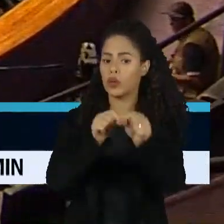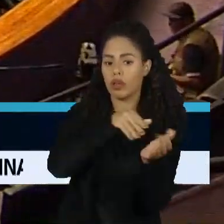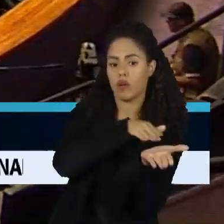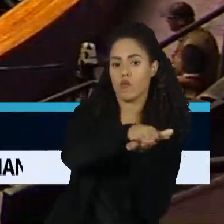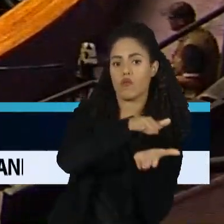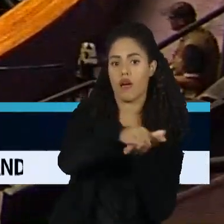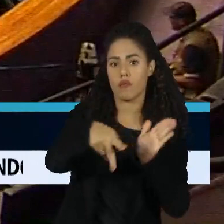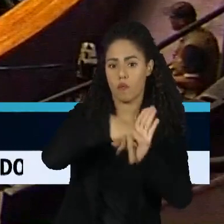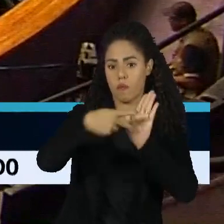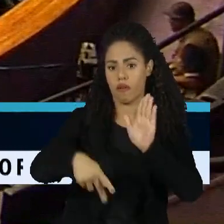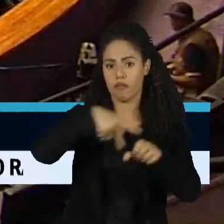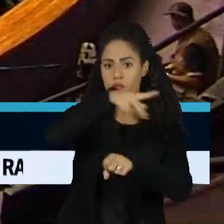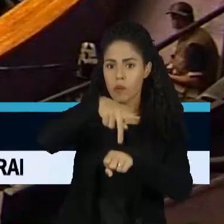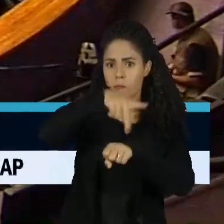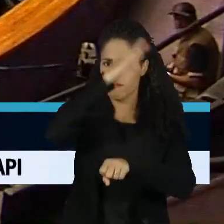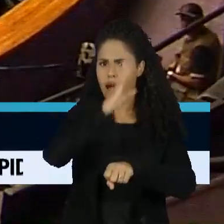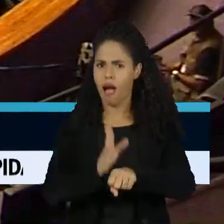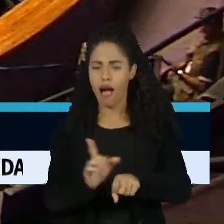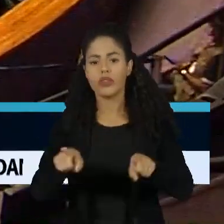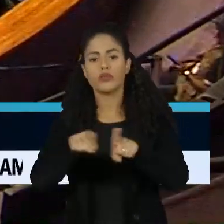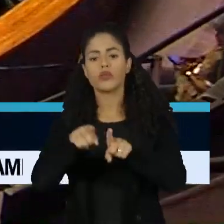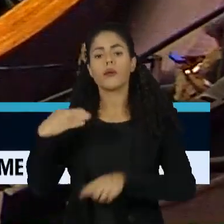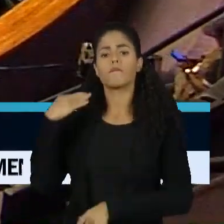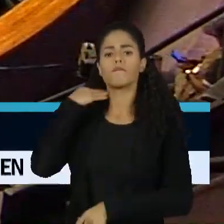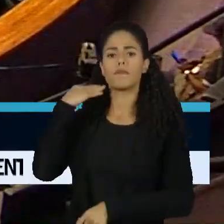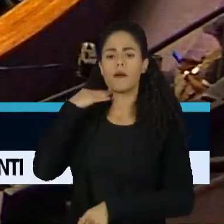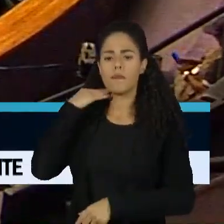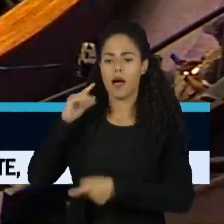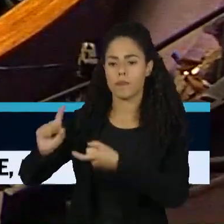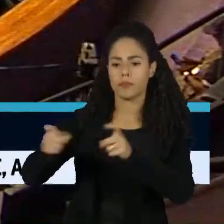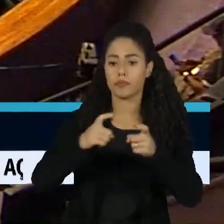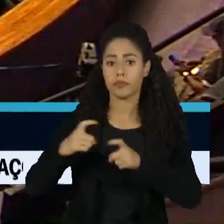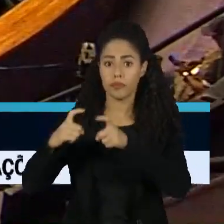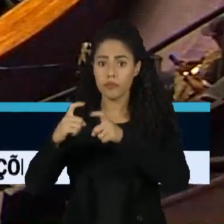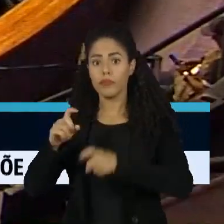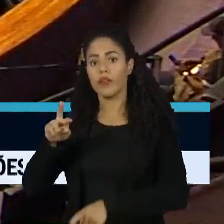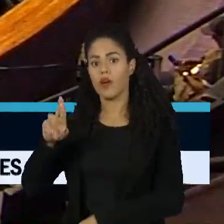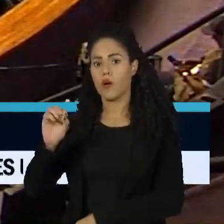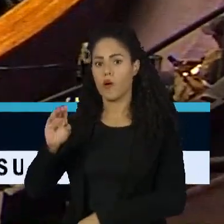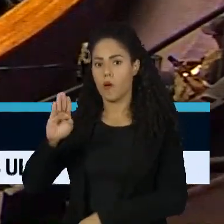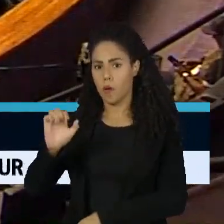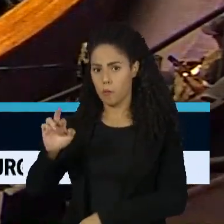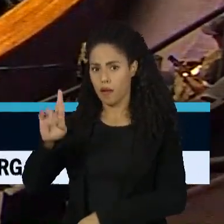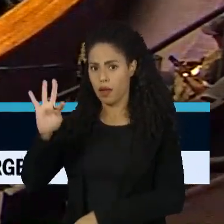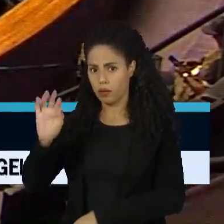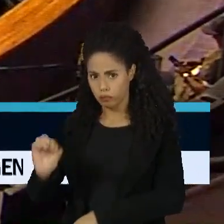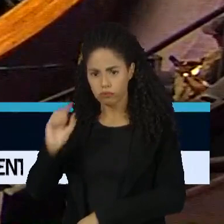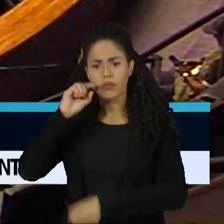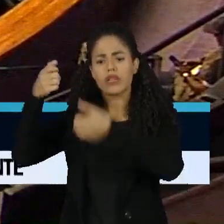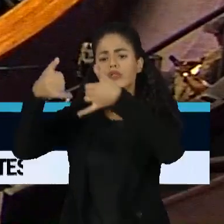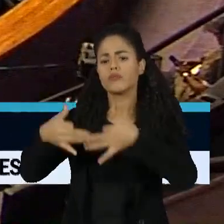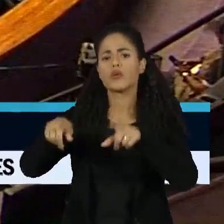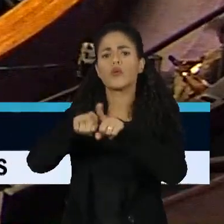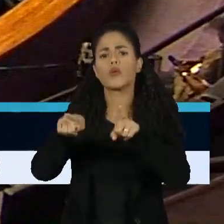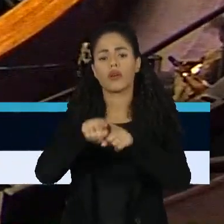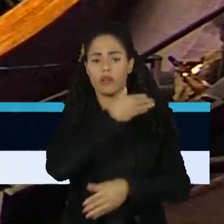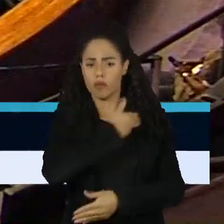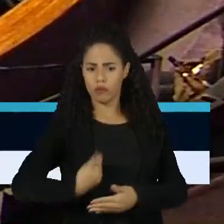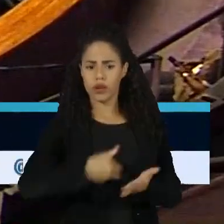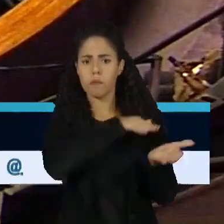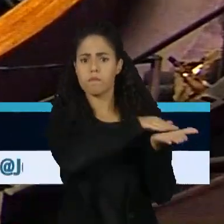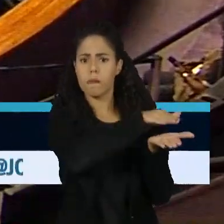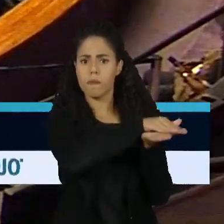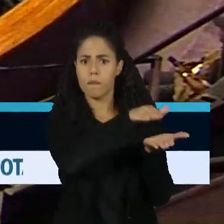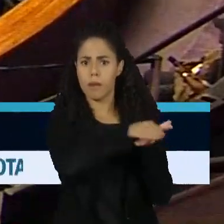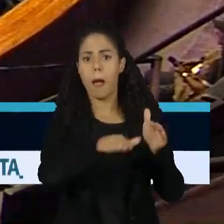durante evento fechado de um banco Roberto Campos Neto disse que as despesas do governo devem crescer mais